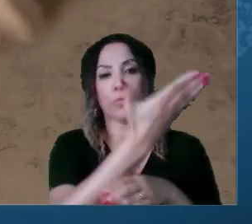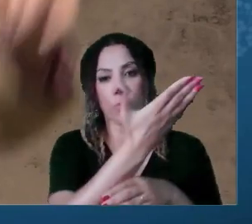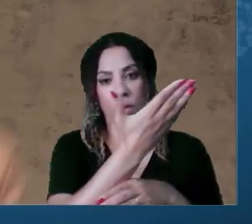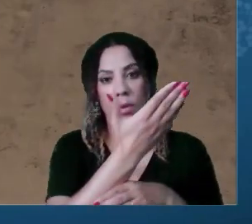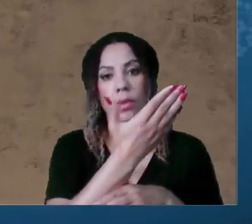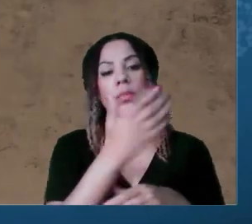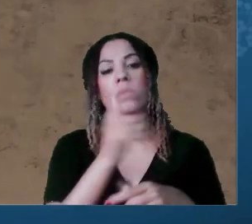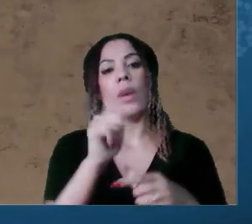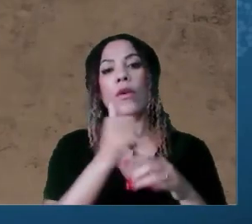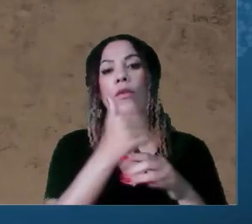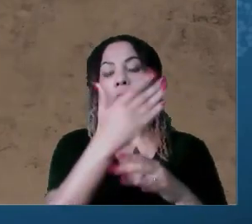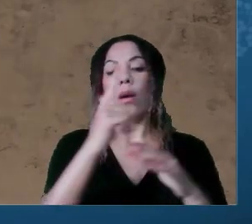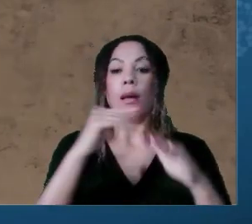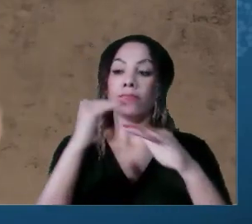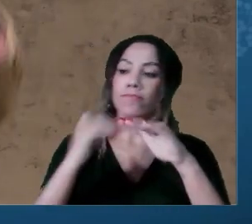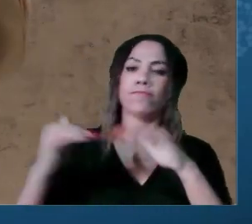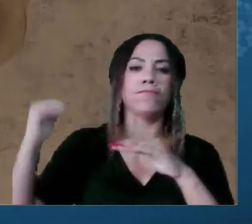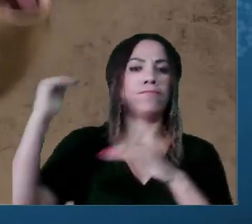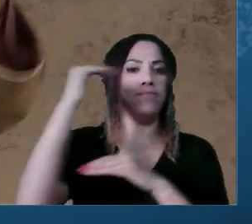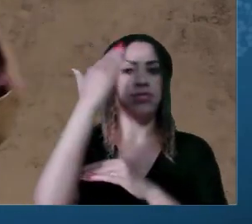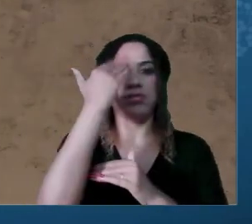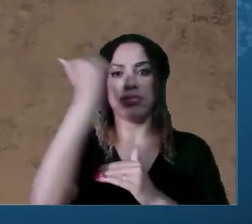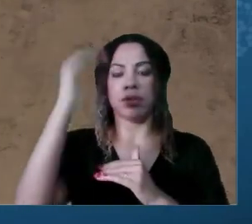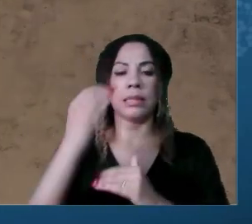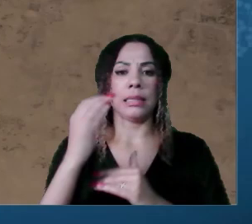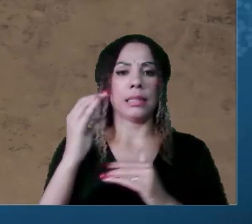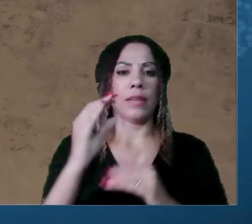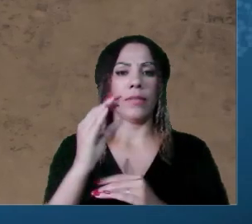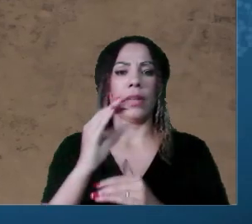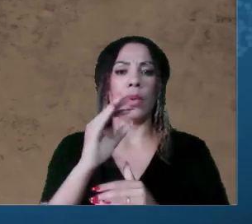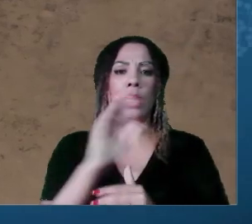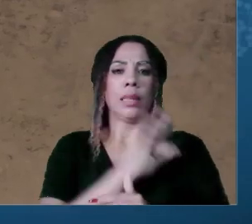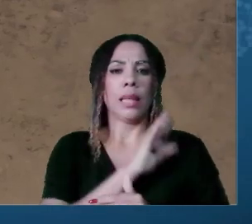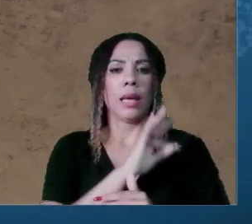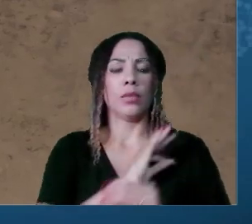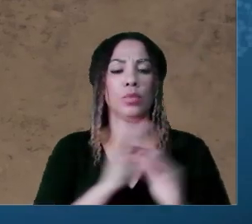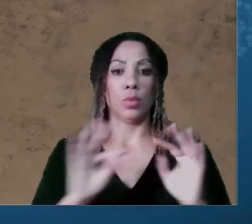alto nível científico, técnico, tecnológico, e que